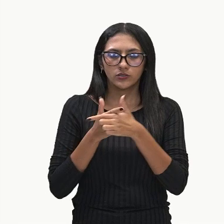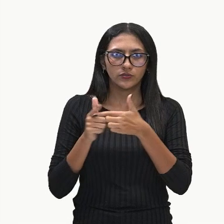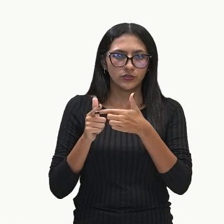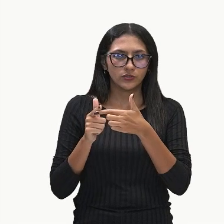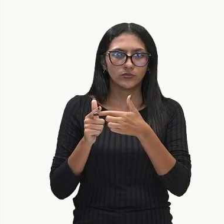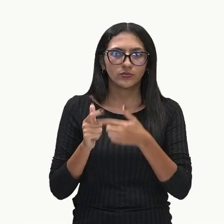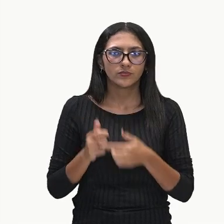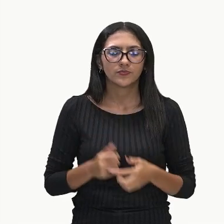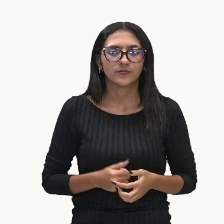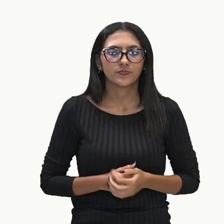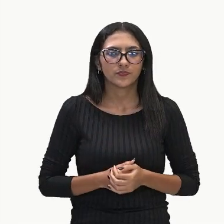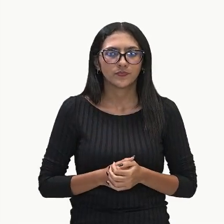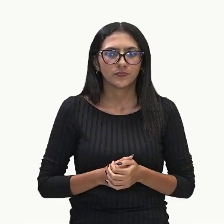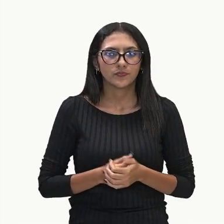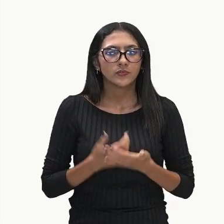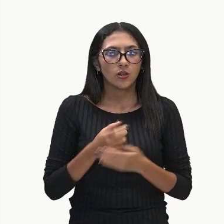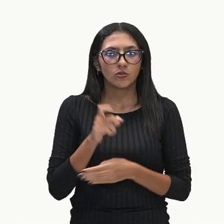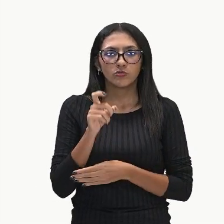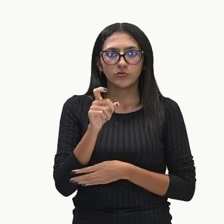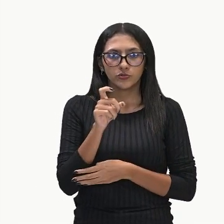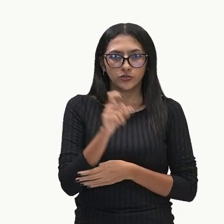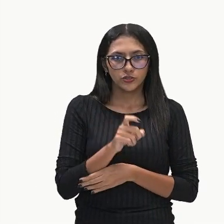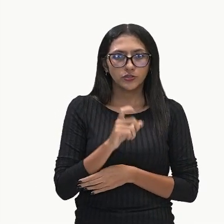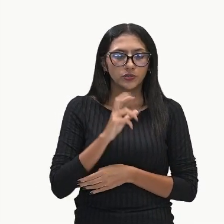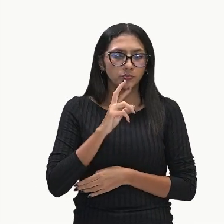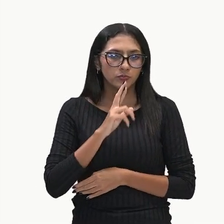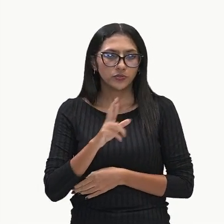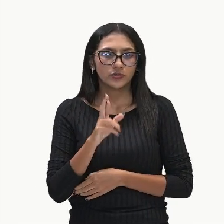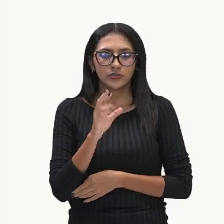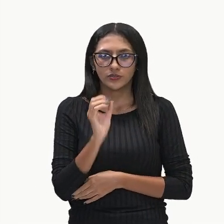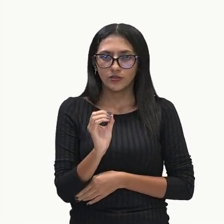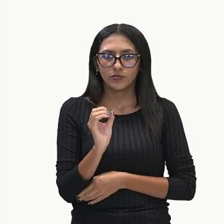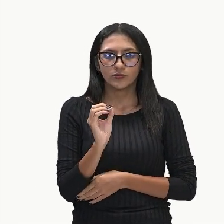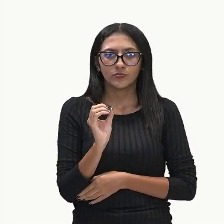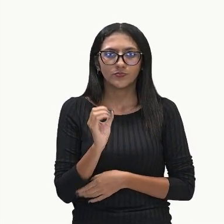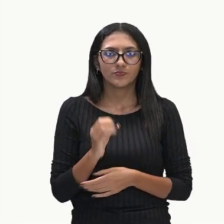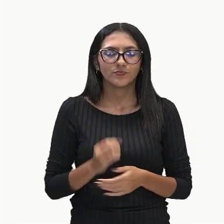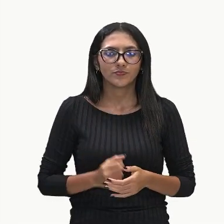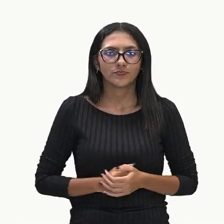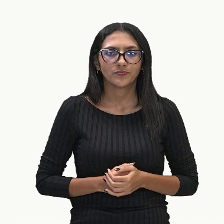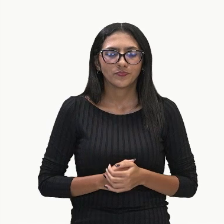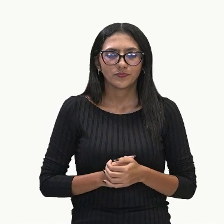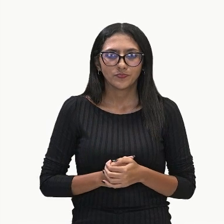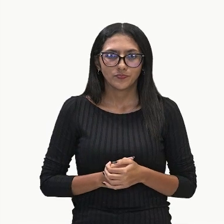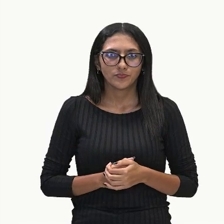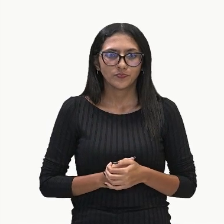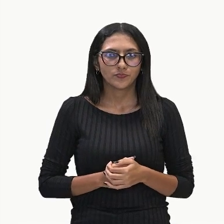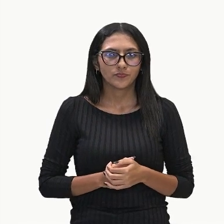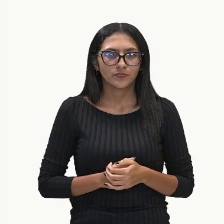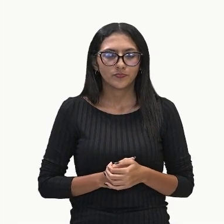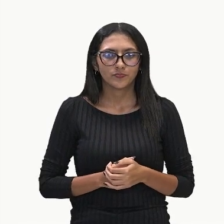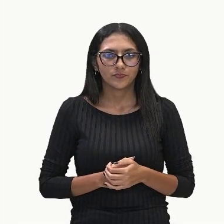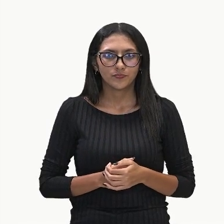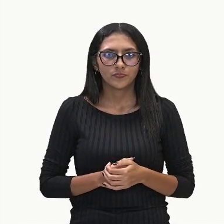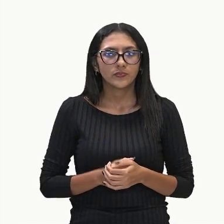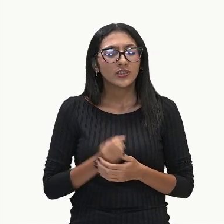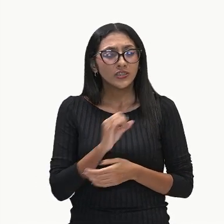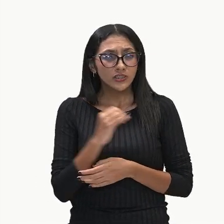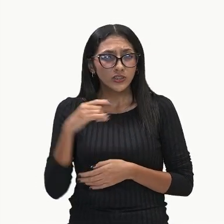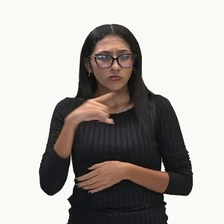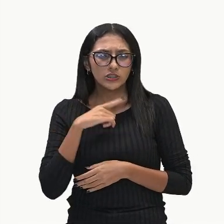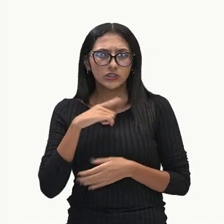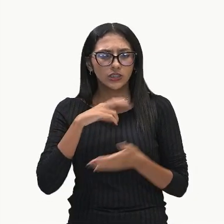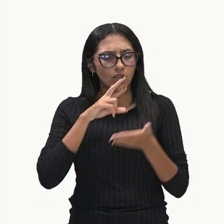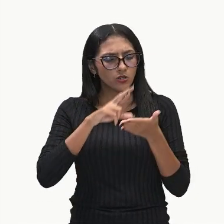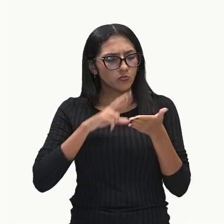dividindo. Então, o x vai ser igual a zero, viu? Aí, quando você estiver resolvendo o exercício,